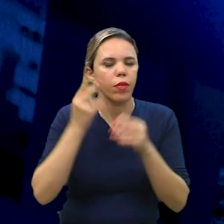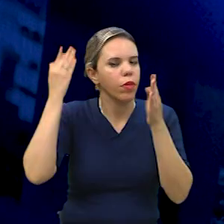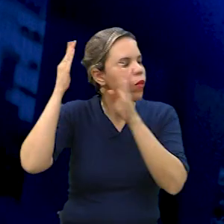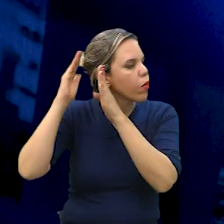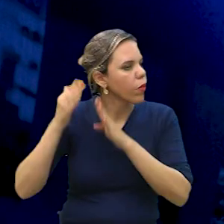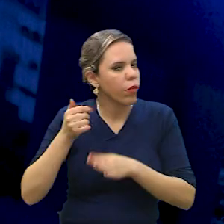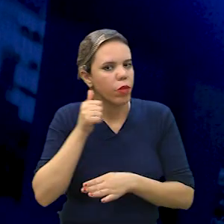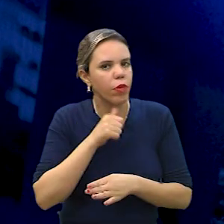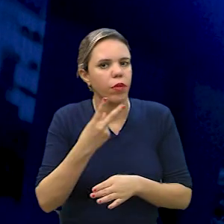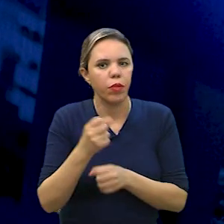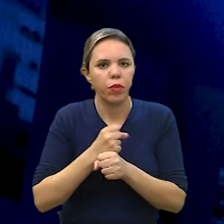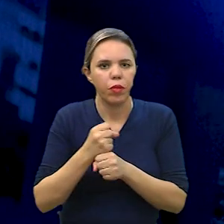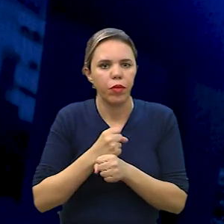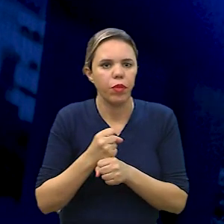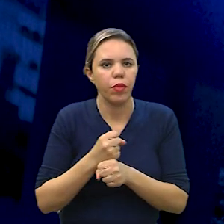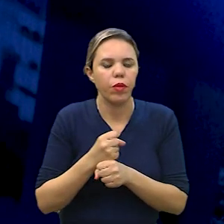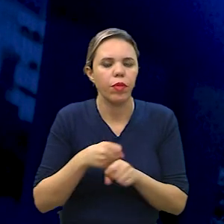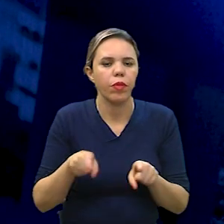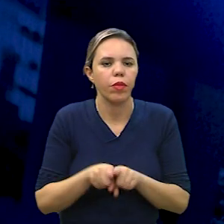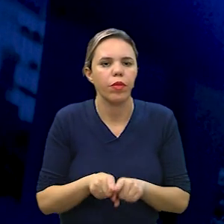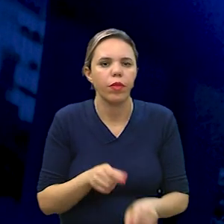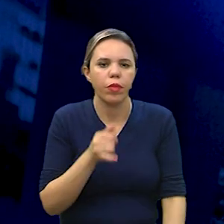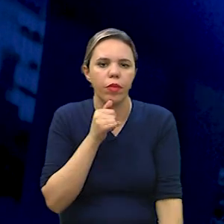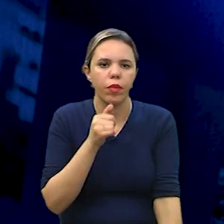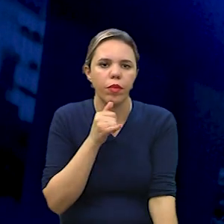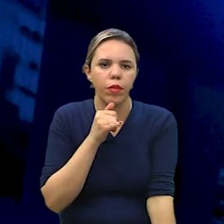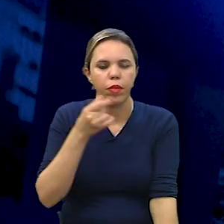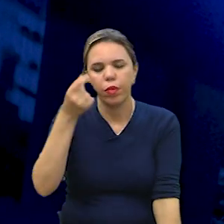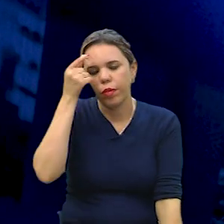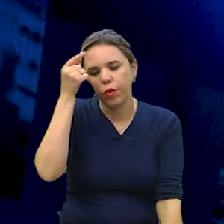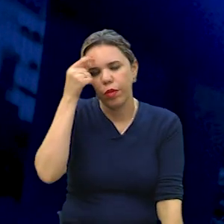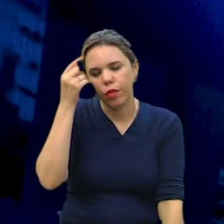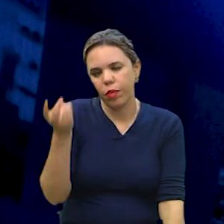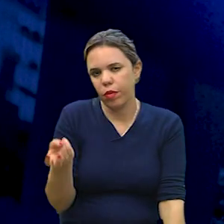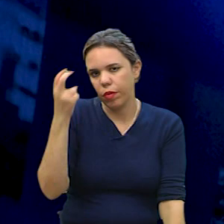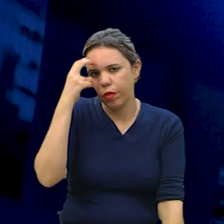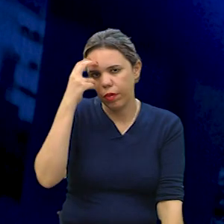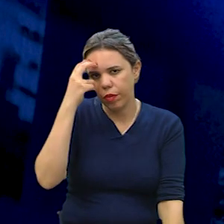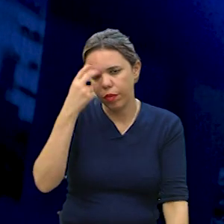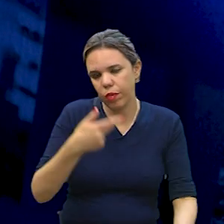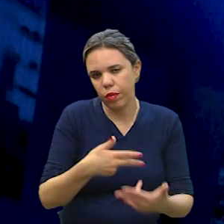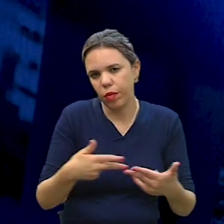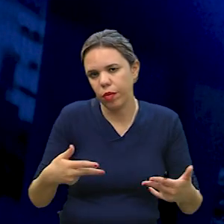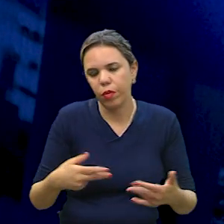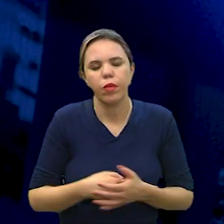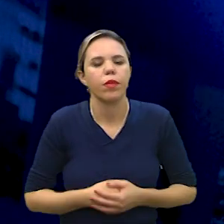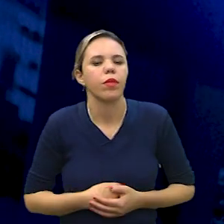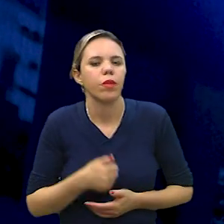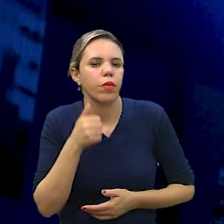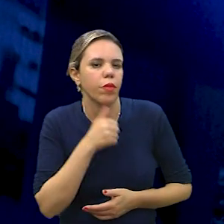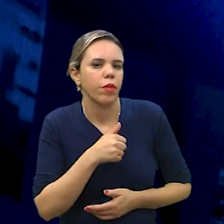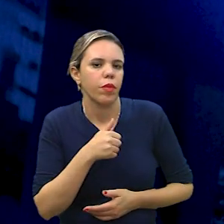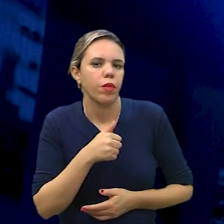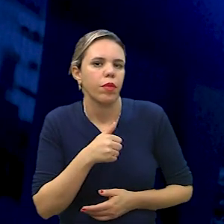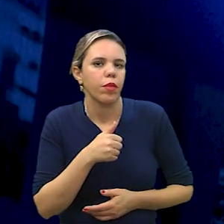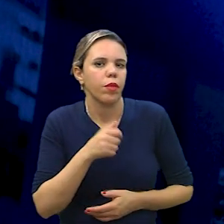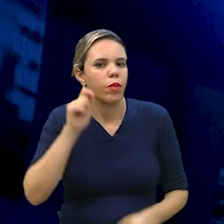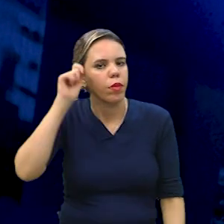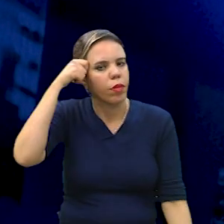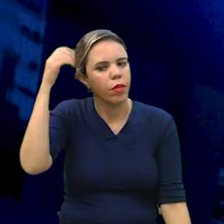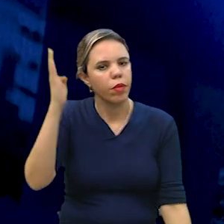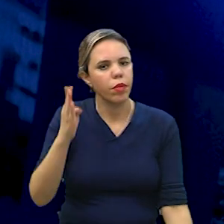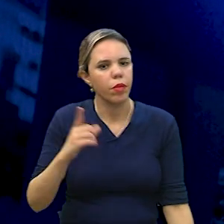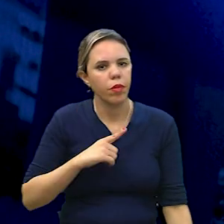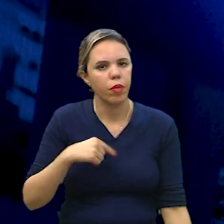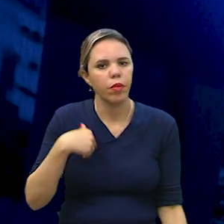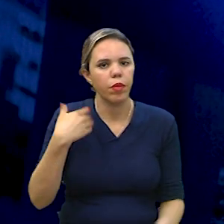20 anos, é algo que parte também da questão de consciência cultural e uma série de coisas que a mulher afro-brasileira